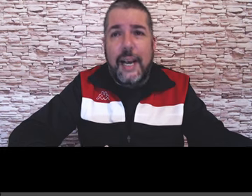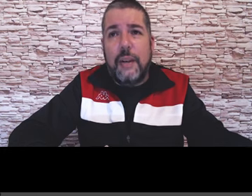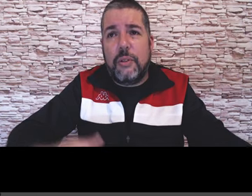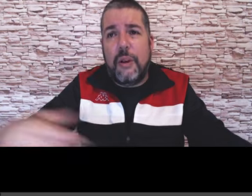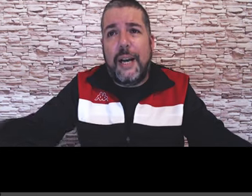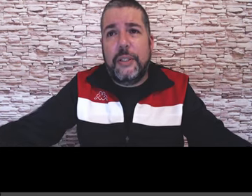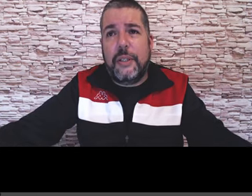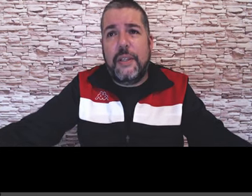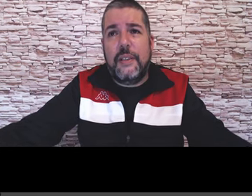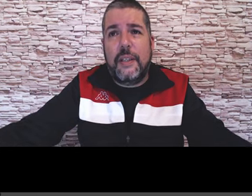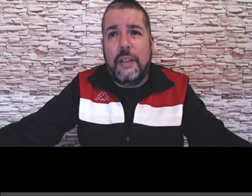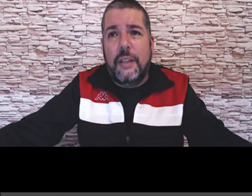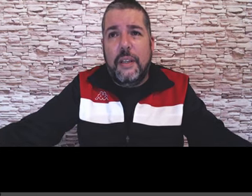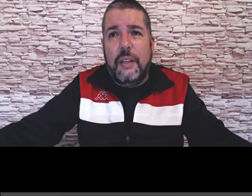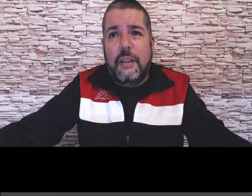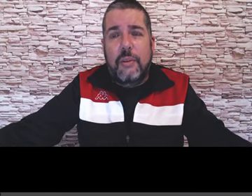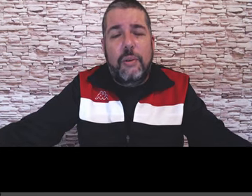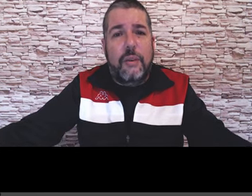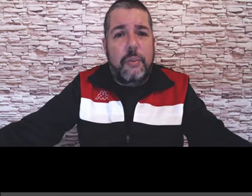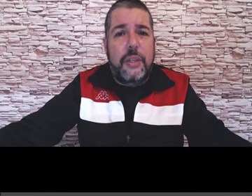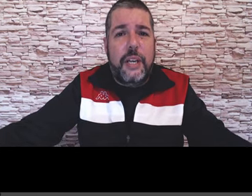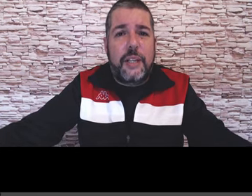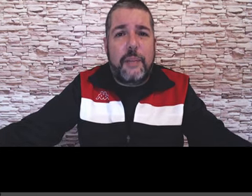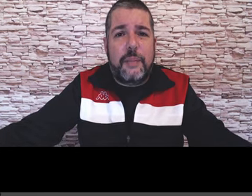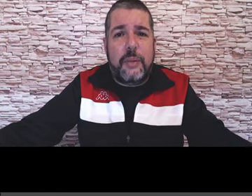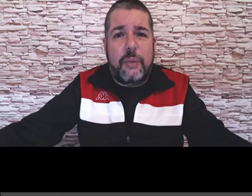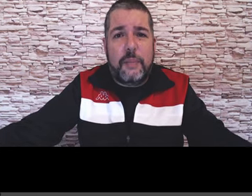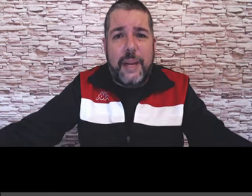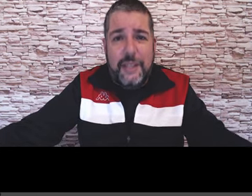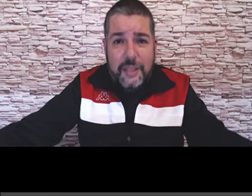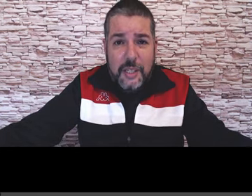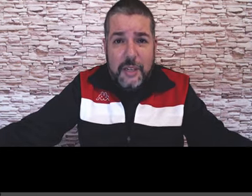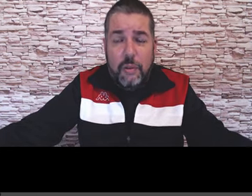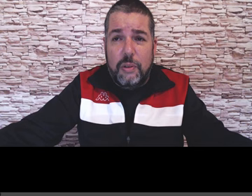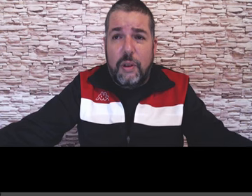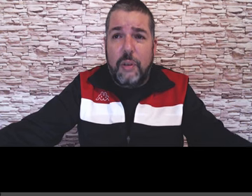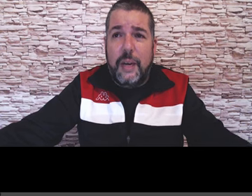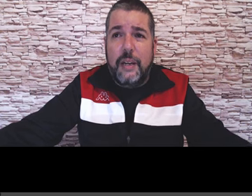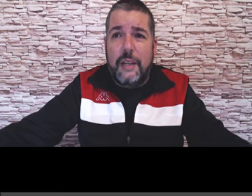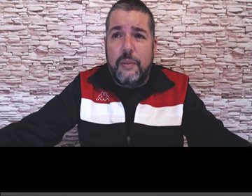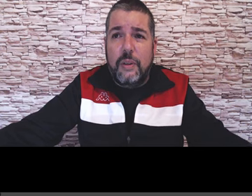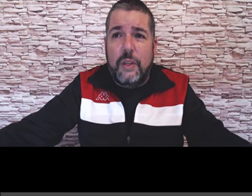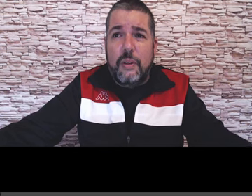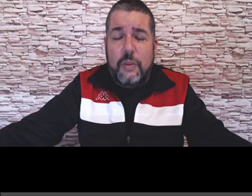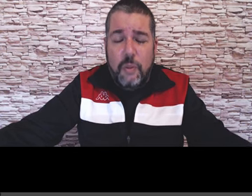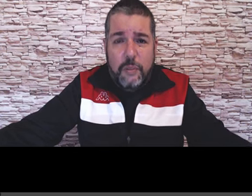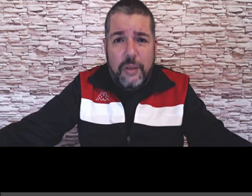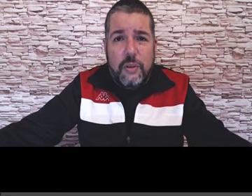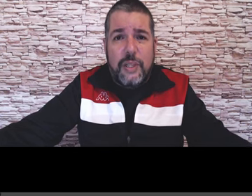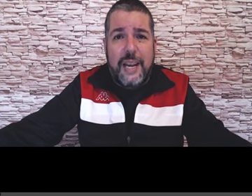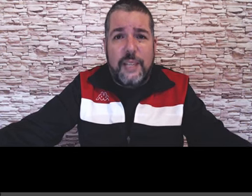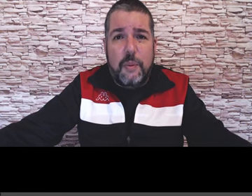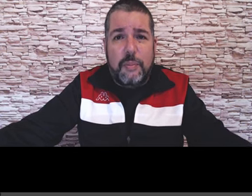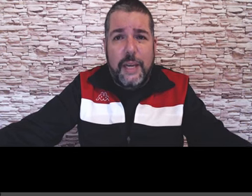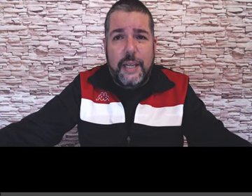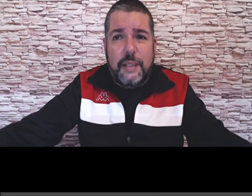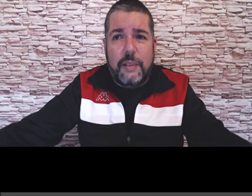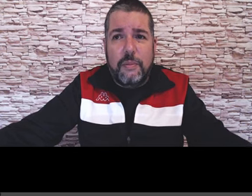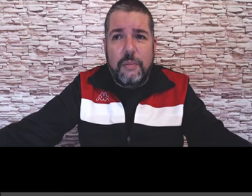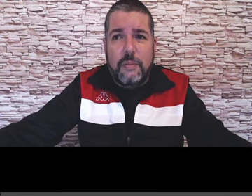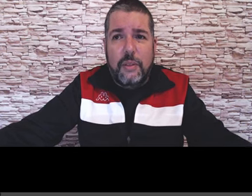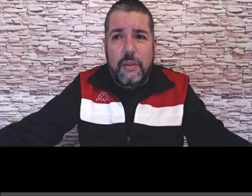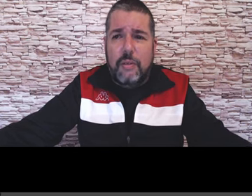Sei lá, eu só acho às vezes, né? O Lula não podia chamar as pessoas para resistir contra o neoliberalismo, os movimentos sociais e